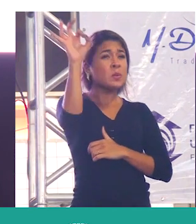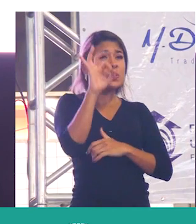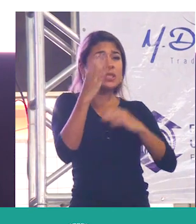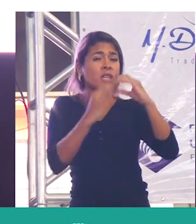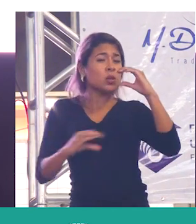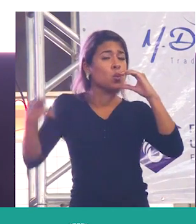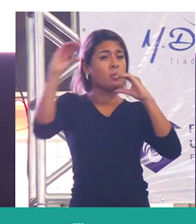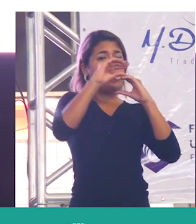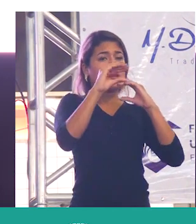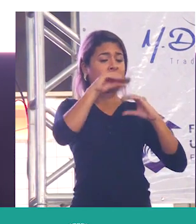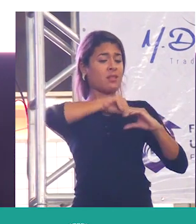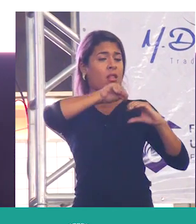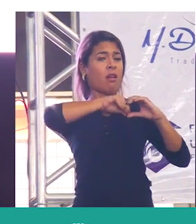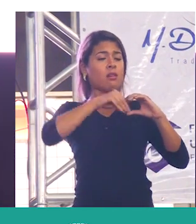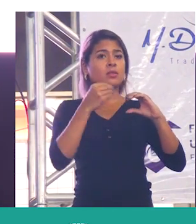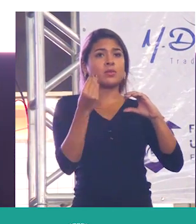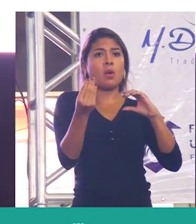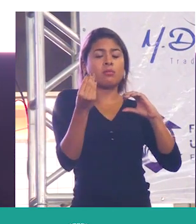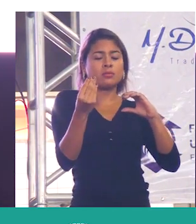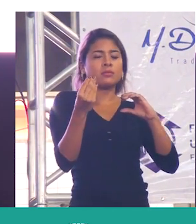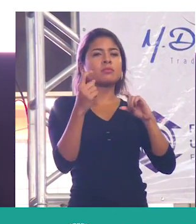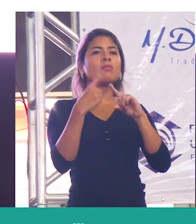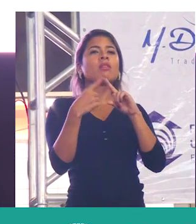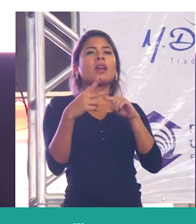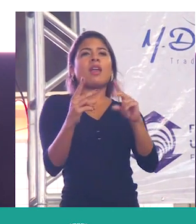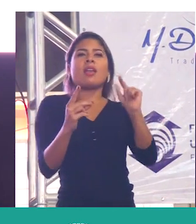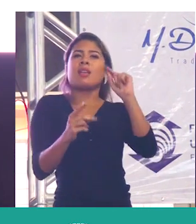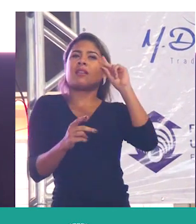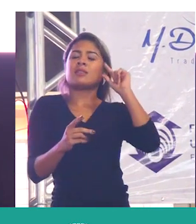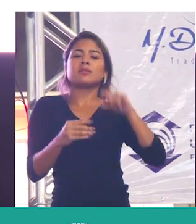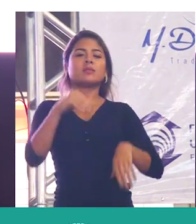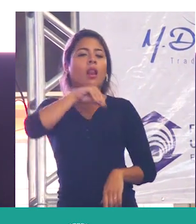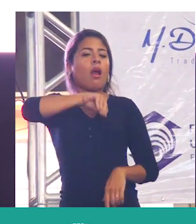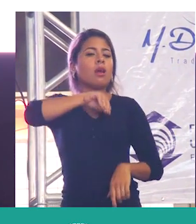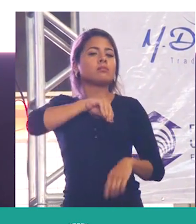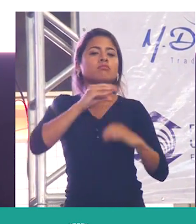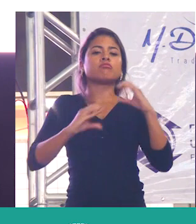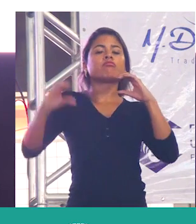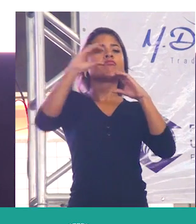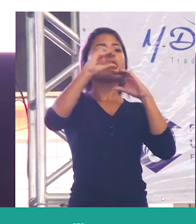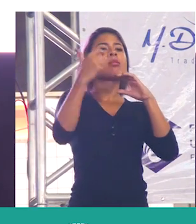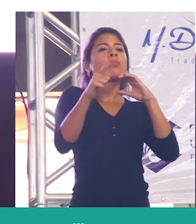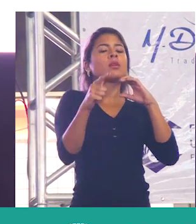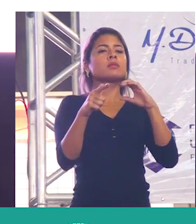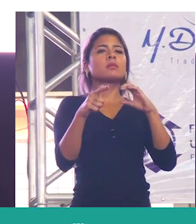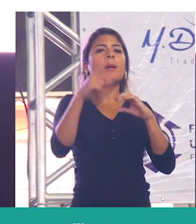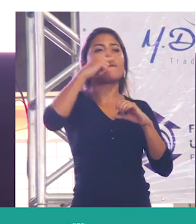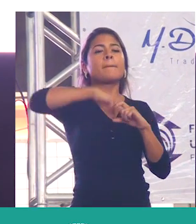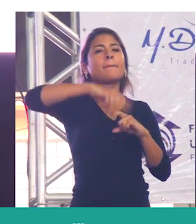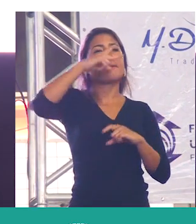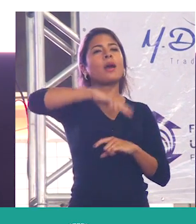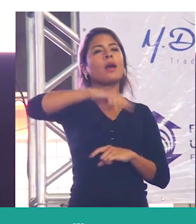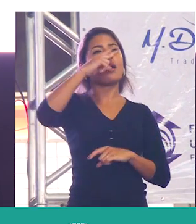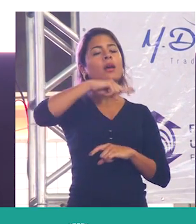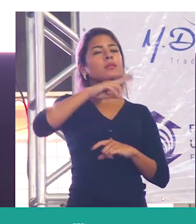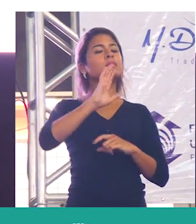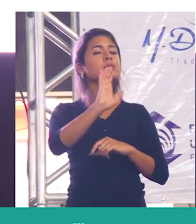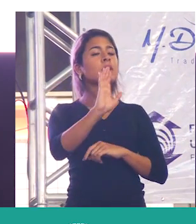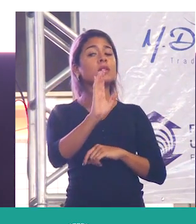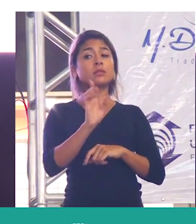porque também, pessoal, não havia aumento já fazia muitos anos. Mas esse daí também era